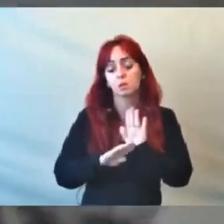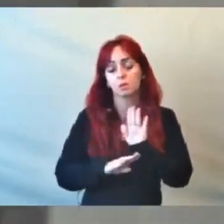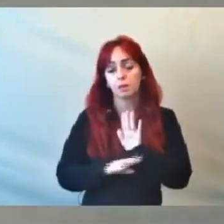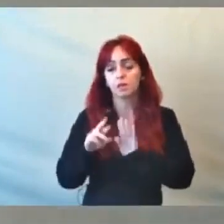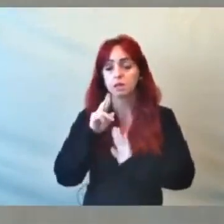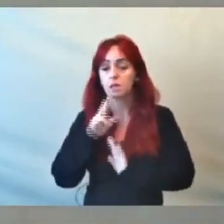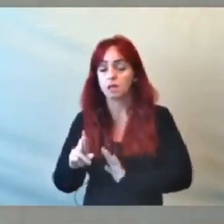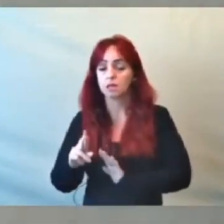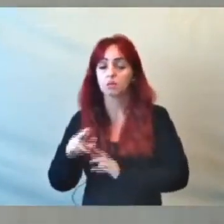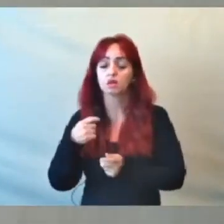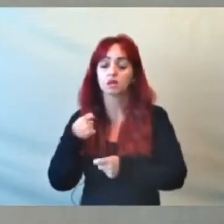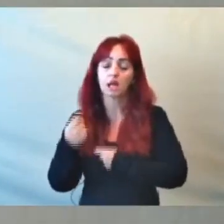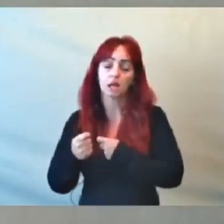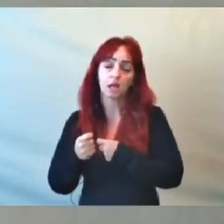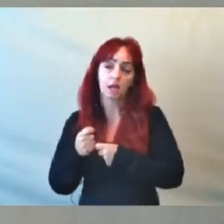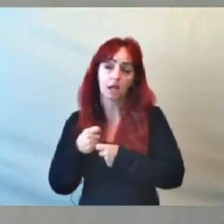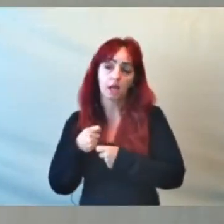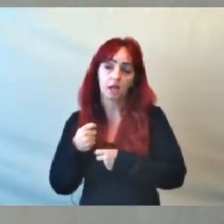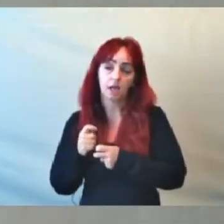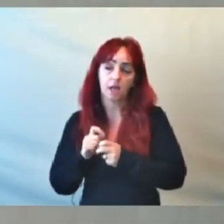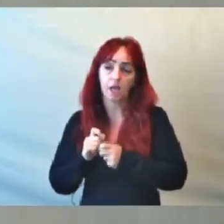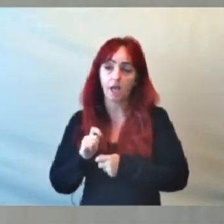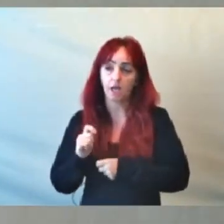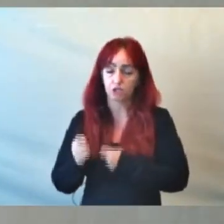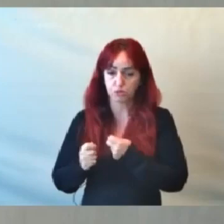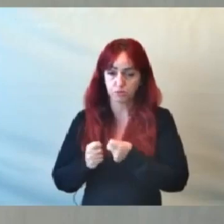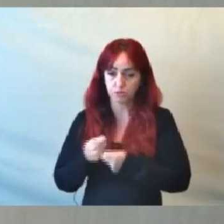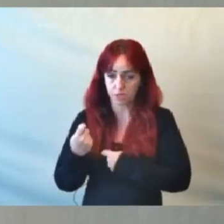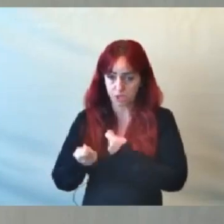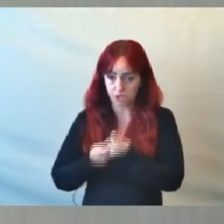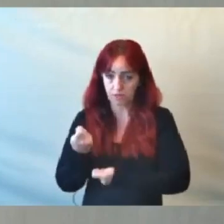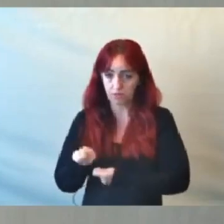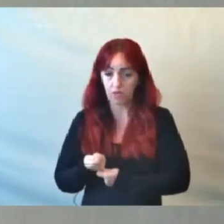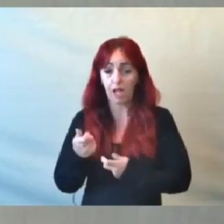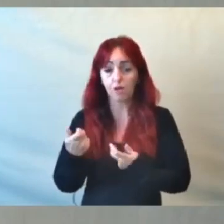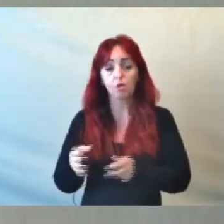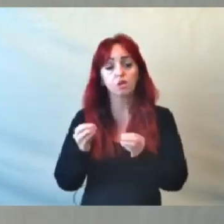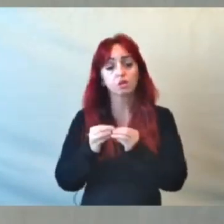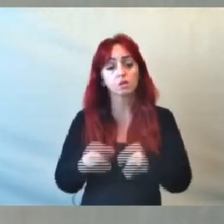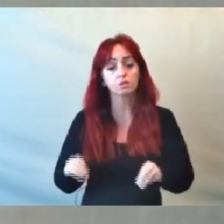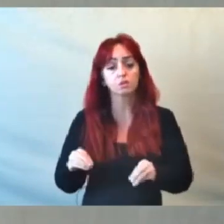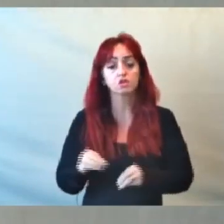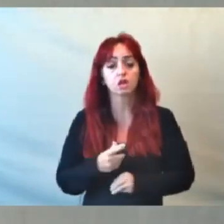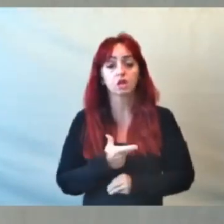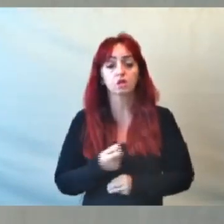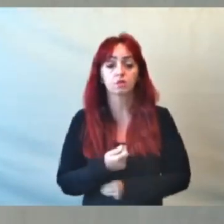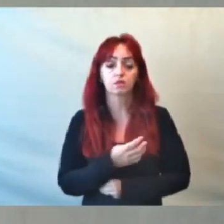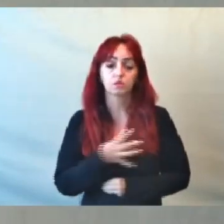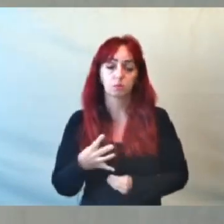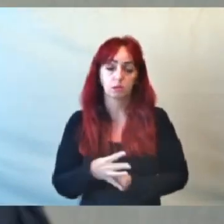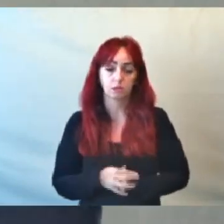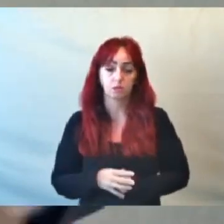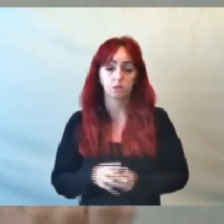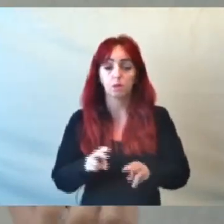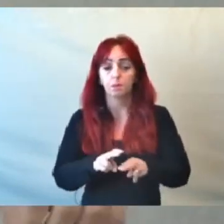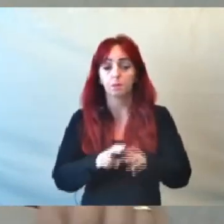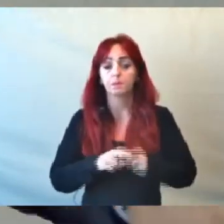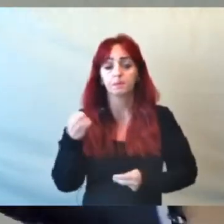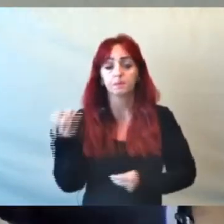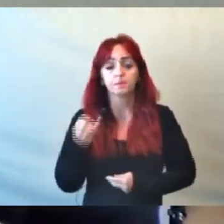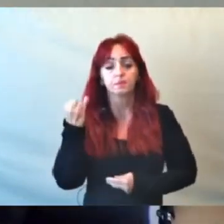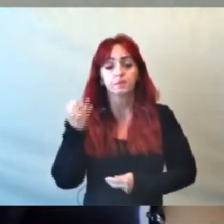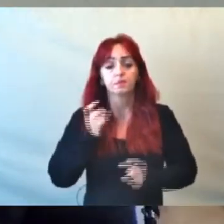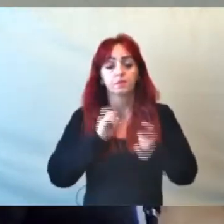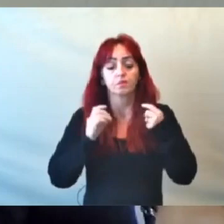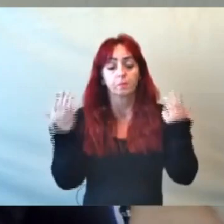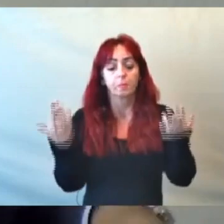sendo praticados agora, em 2024. E por isso, da importância dessa reunião hoje, é justamente porque